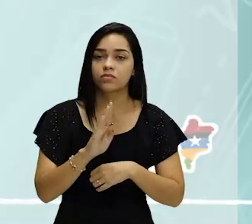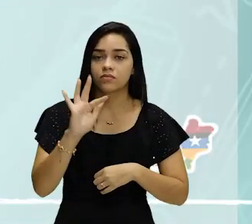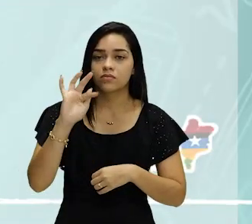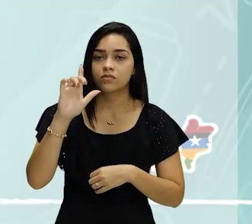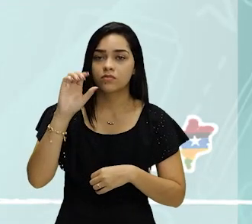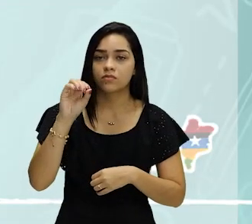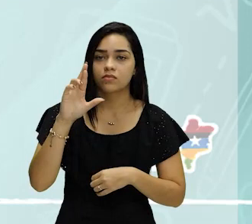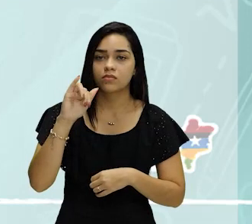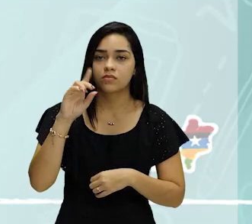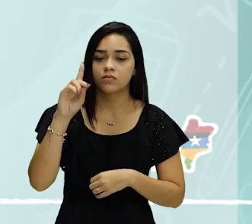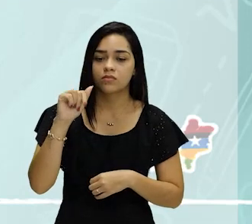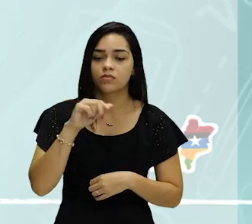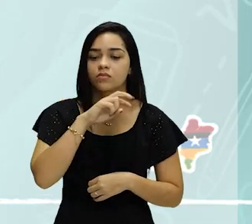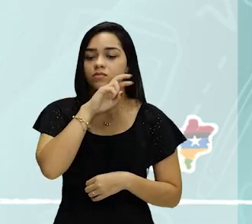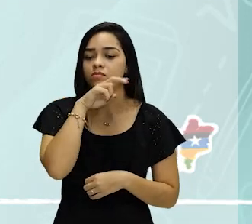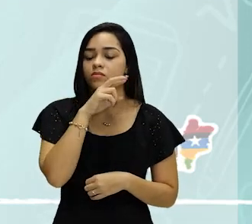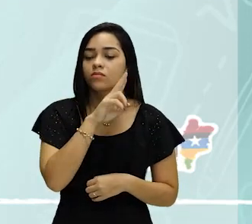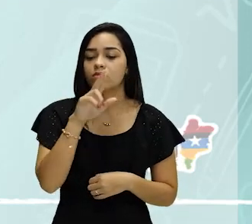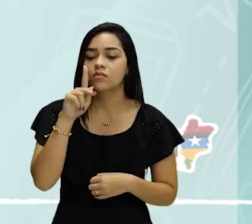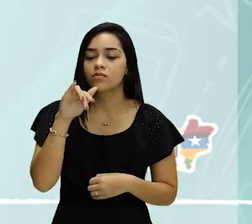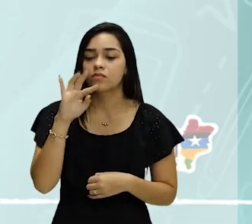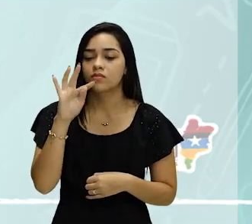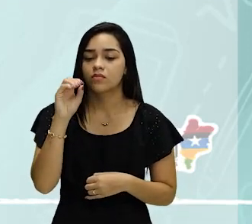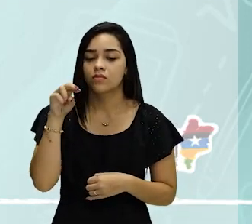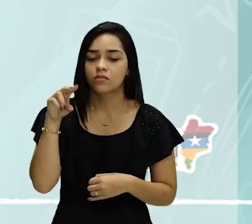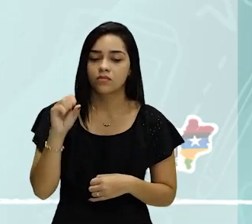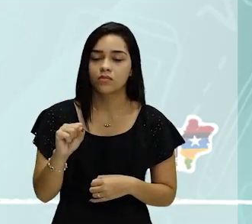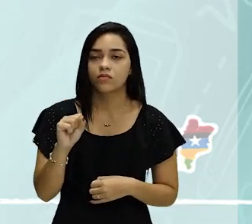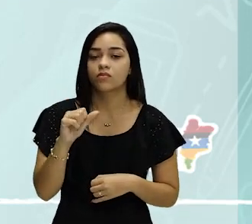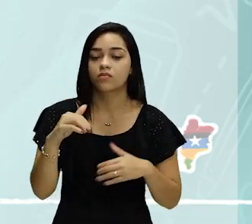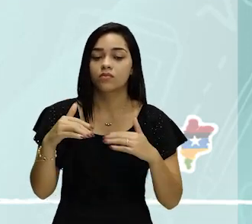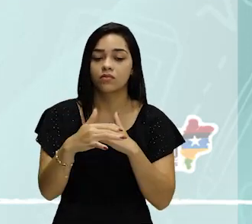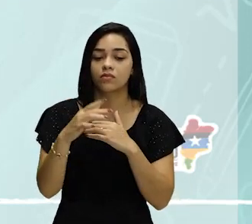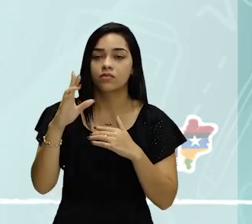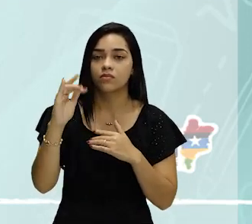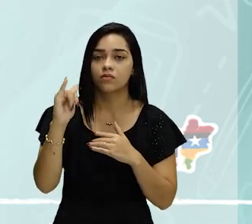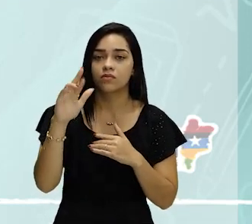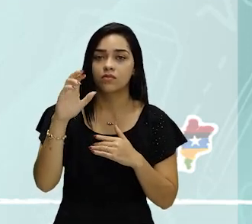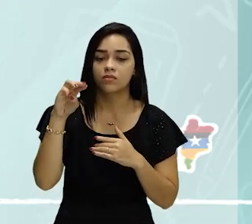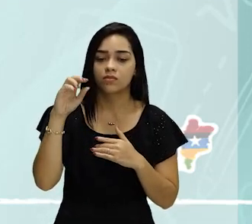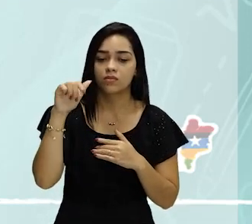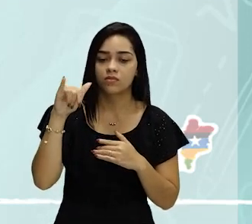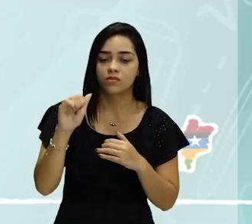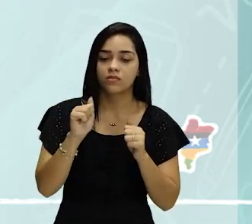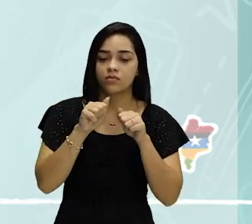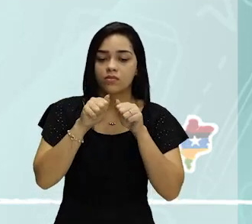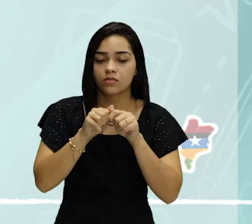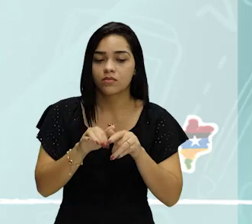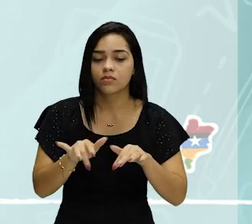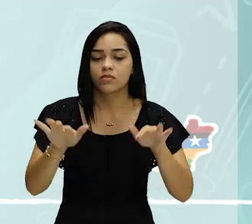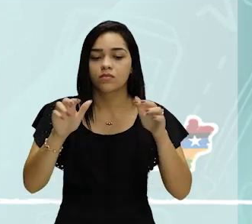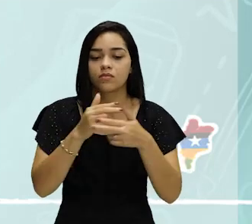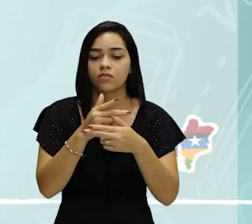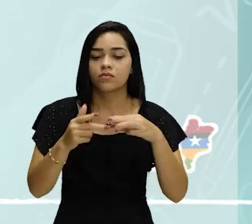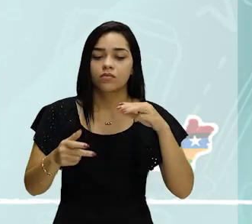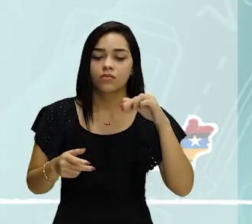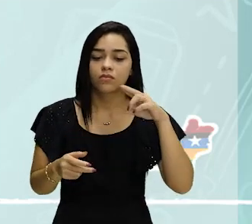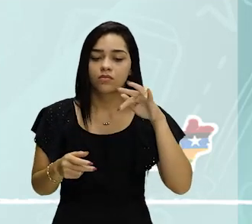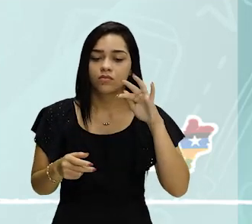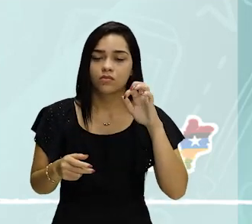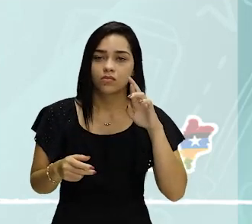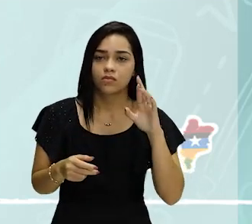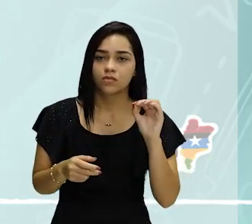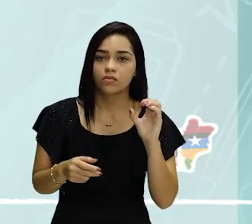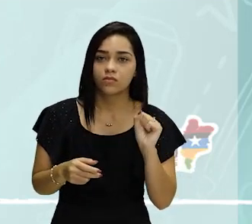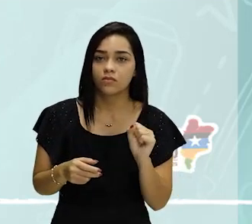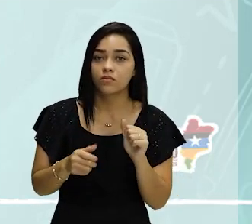Flórida, serpentes conhecidas como pitons da Birmânia proliferaram enquanto diversas populações de mamíferos nativos